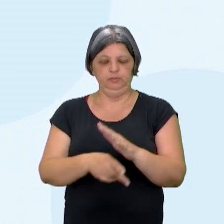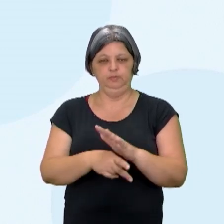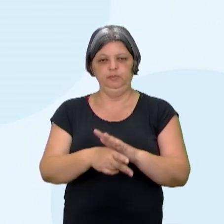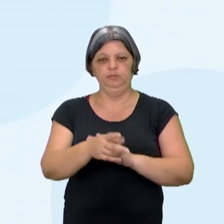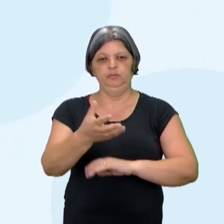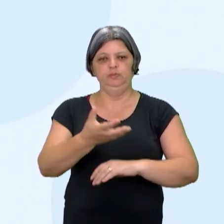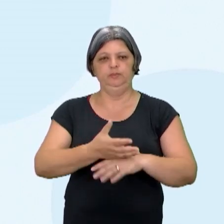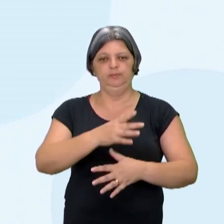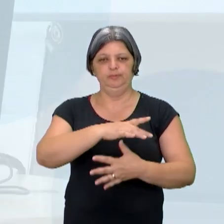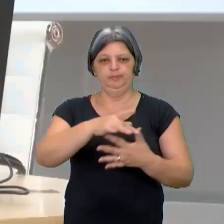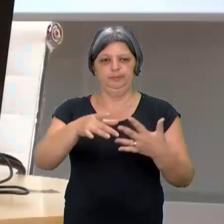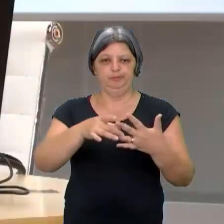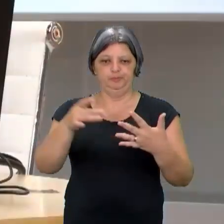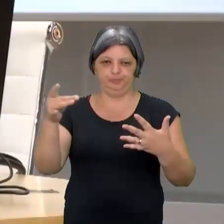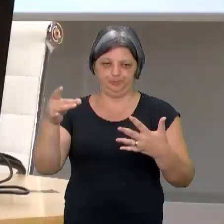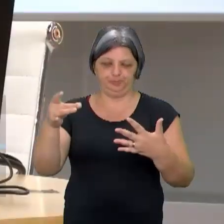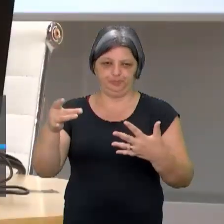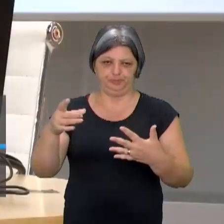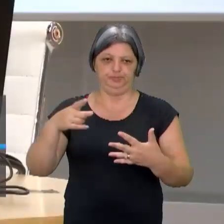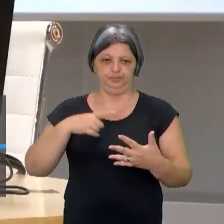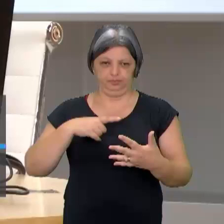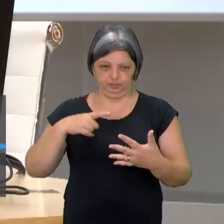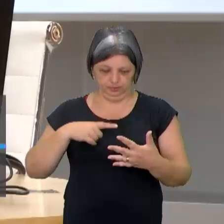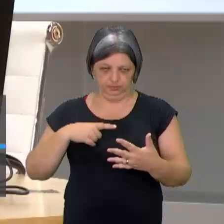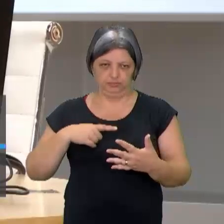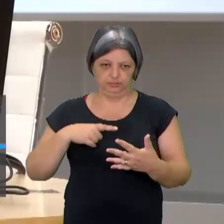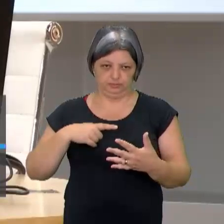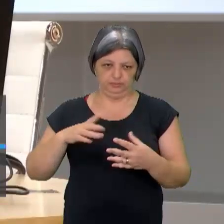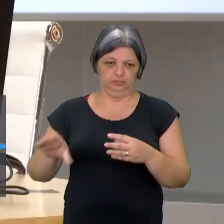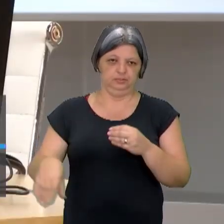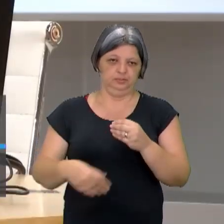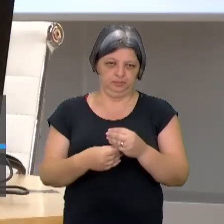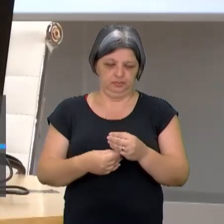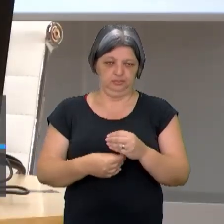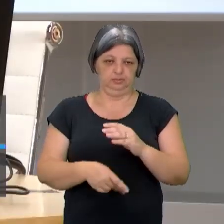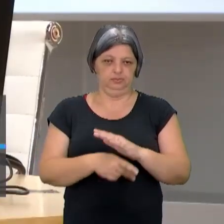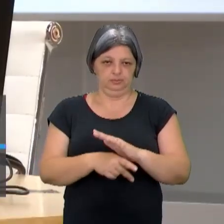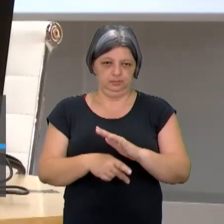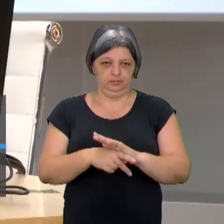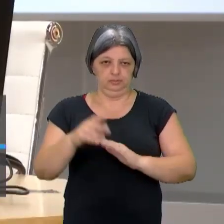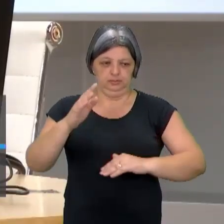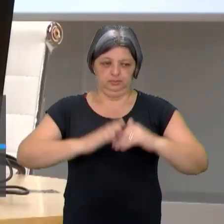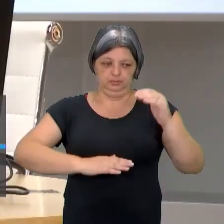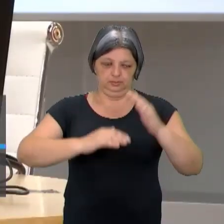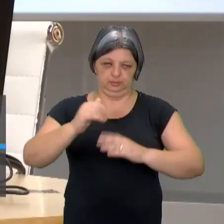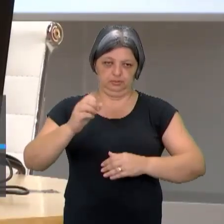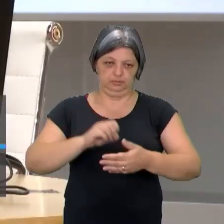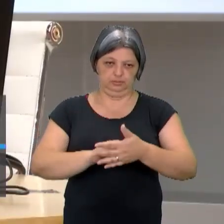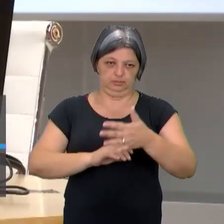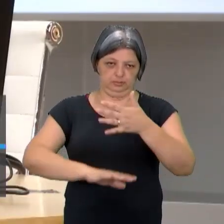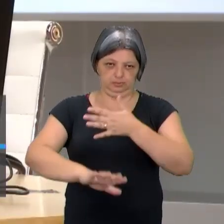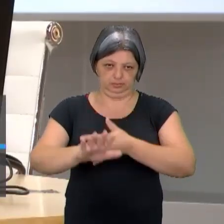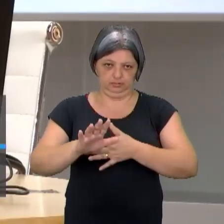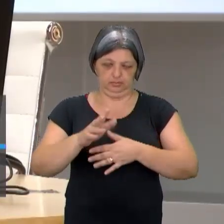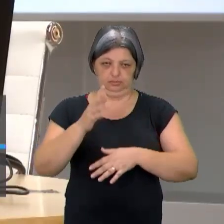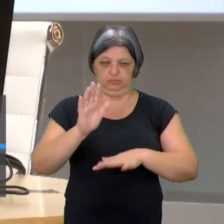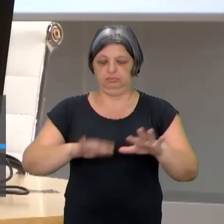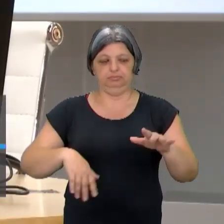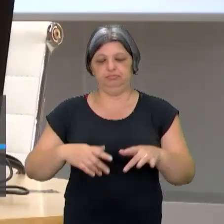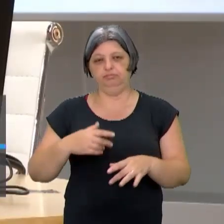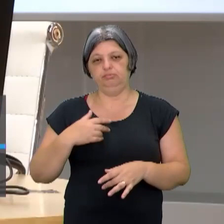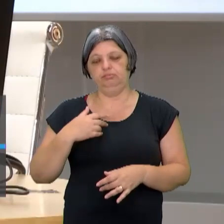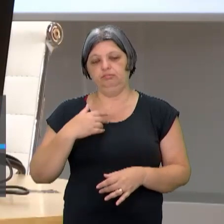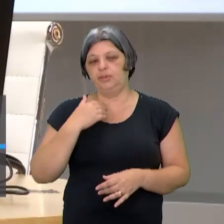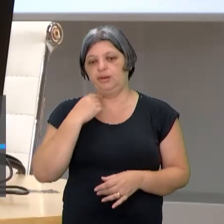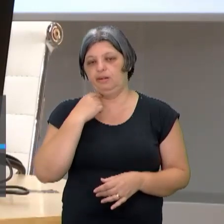né? Será que nas ementas está contendo as habilidades do currículo? Porque não adianta aquela eletiva estar super legal e tal, mas não tem nenhuma